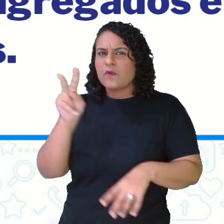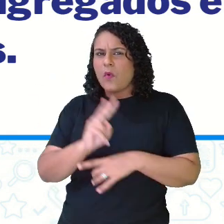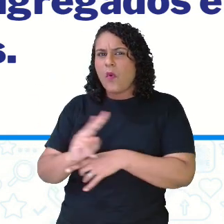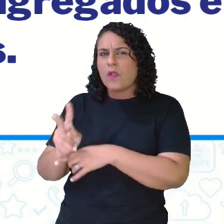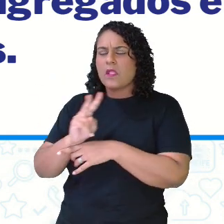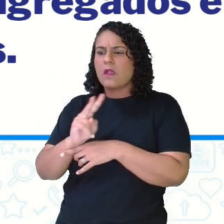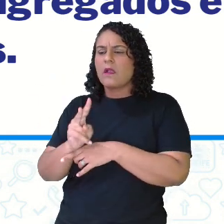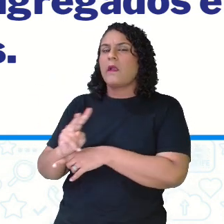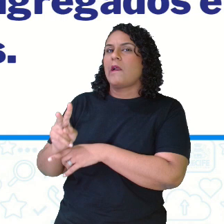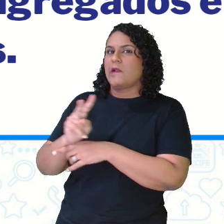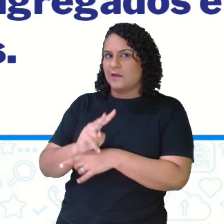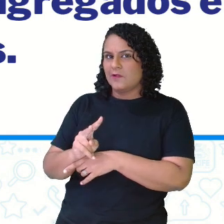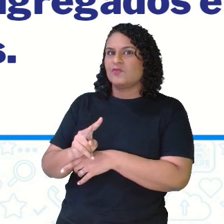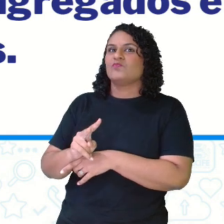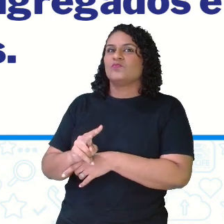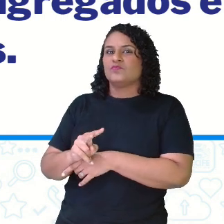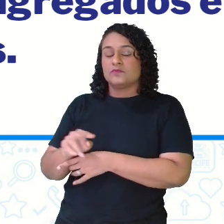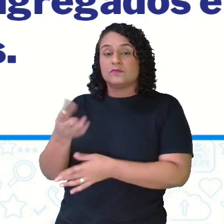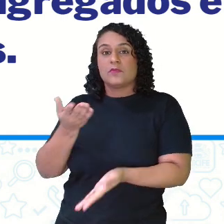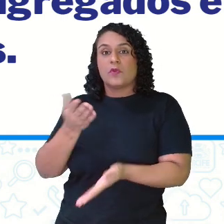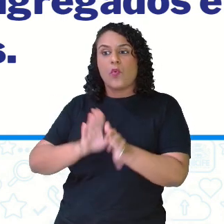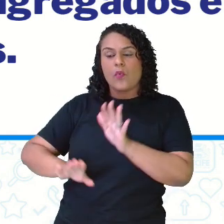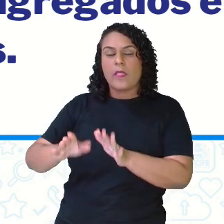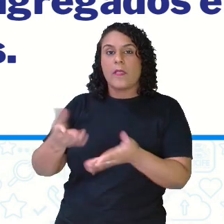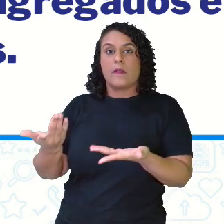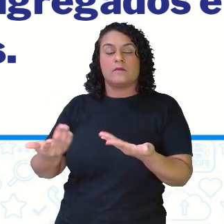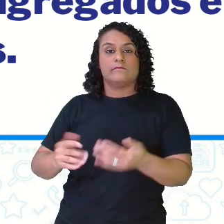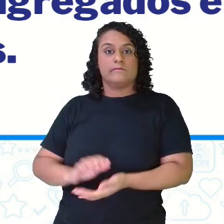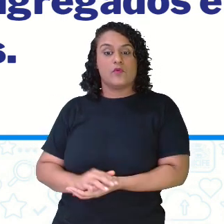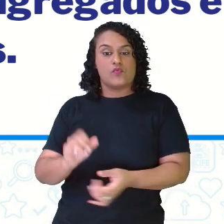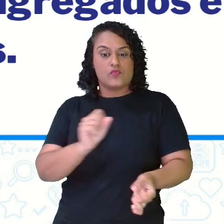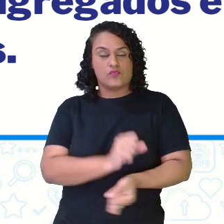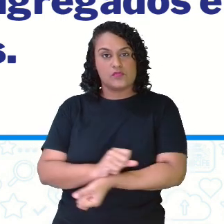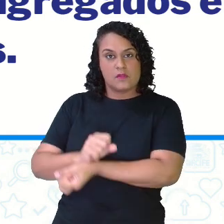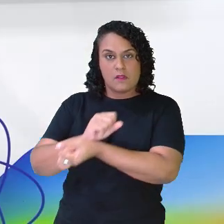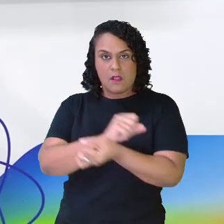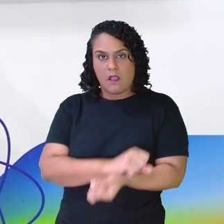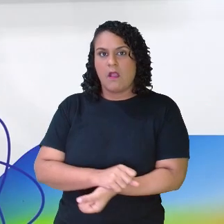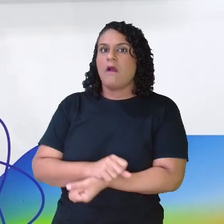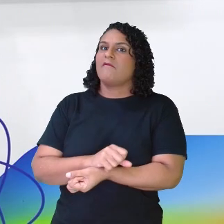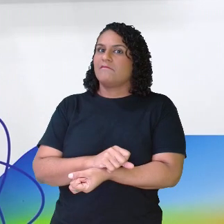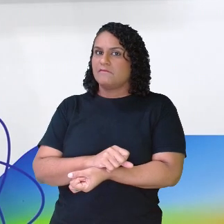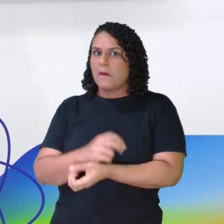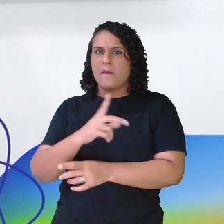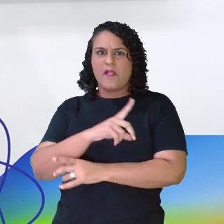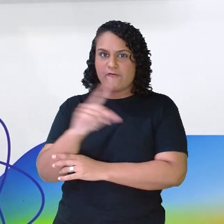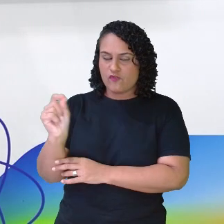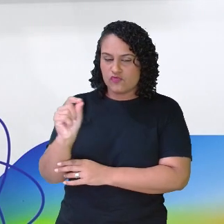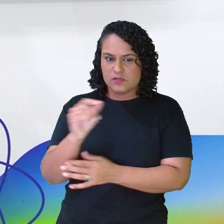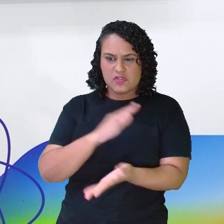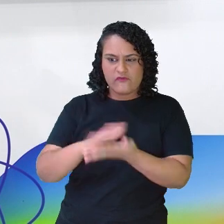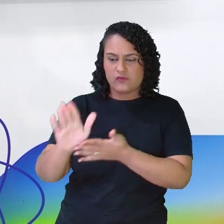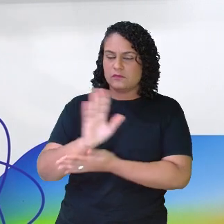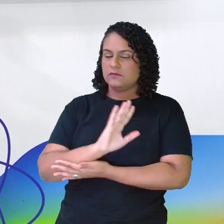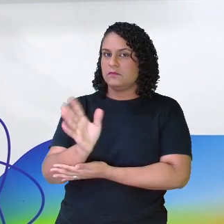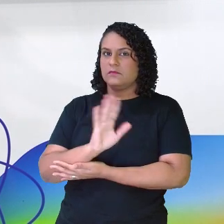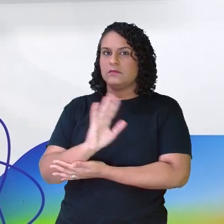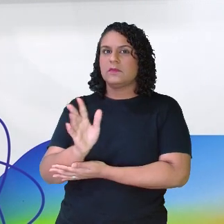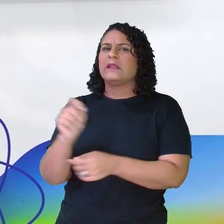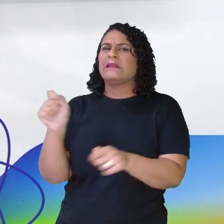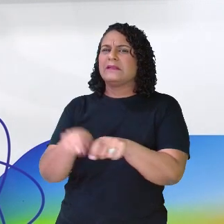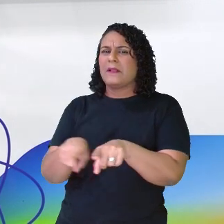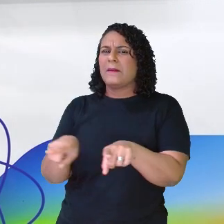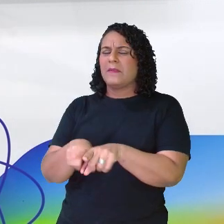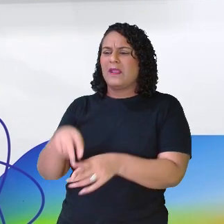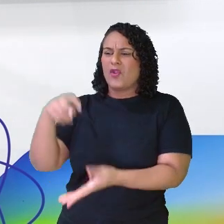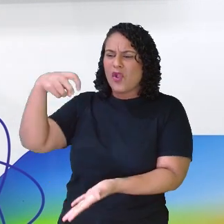escravos para que eles não fugissem e aplicando castigos também quando era necessário. Proprietários de terras sem engenho, então